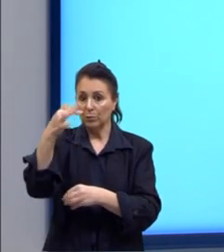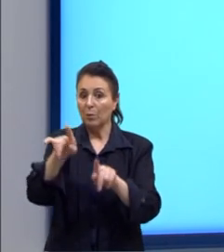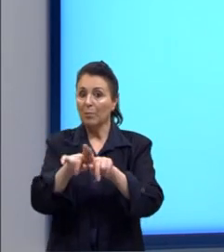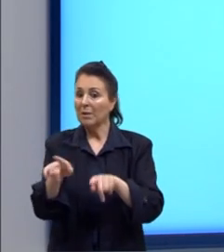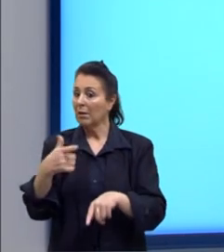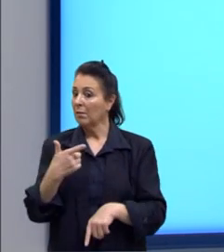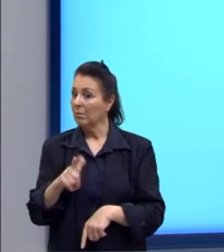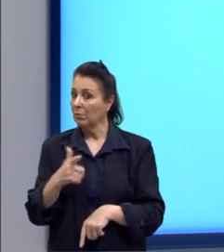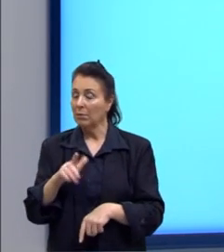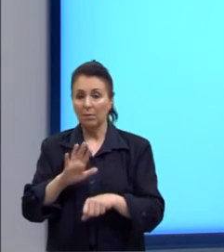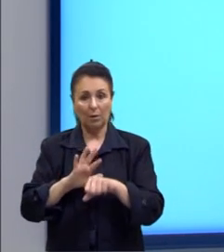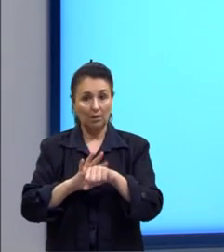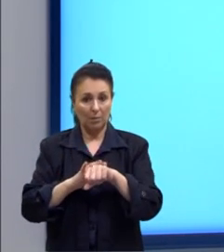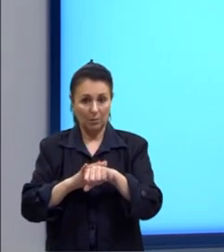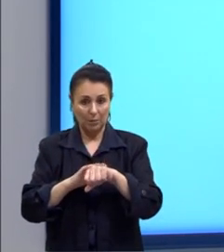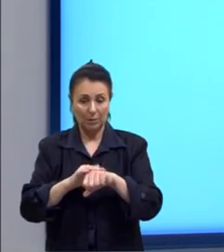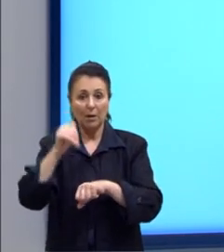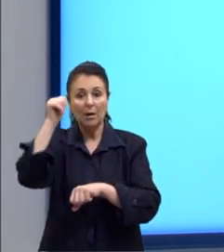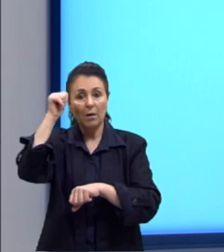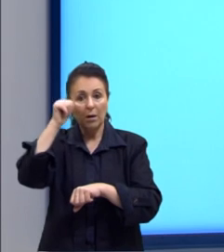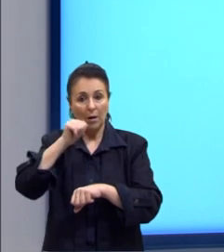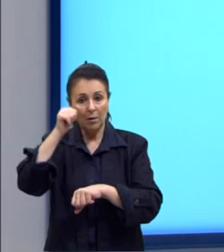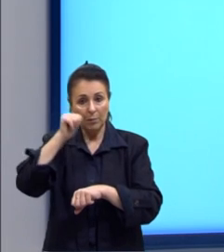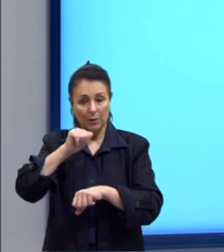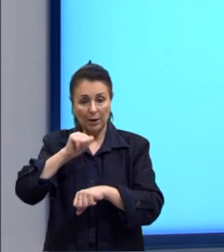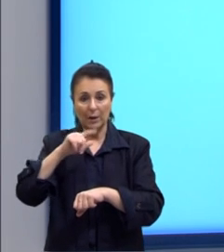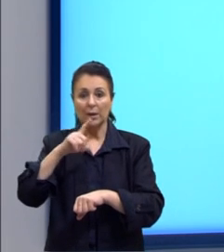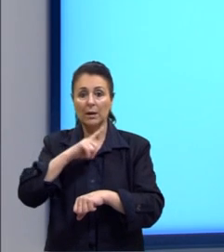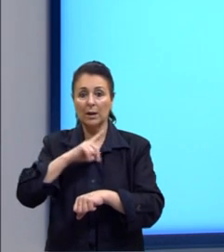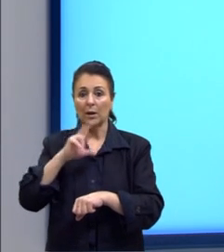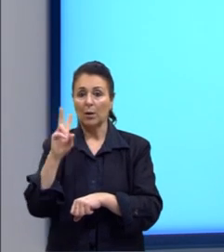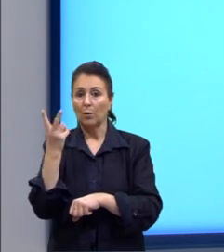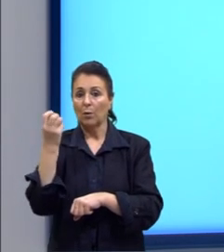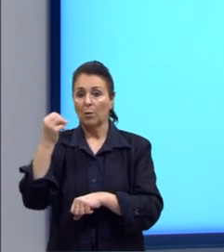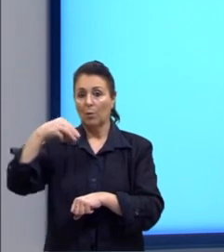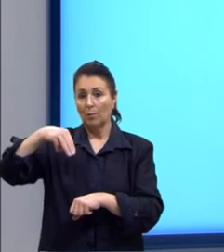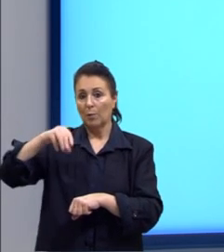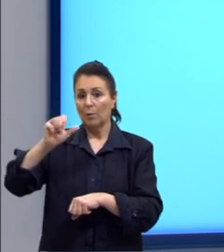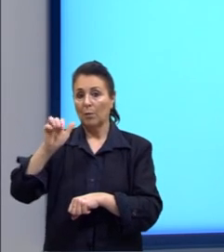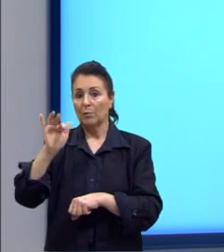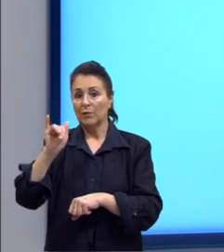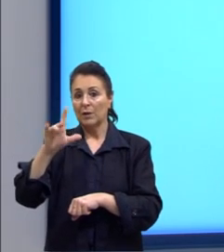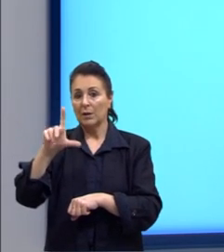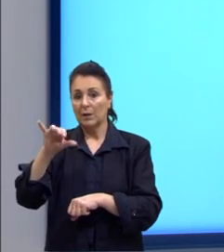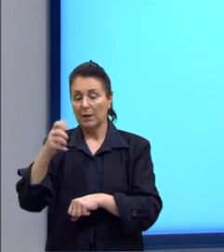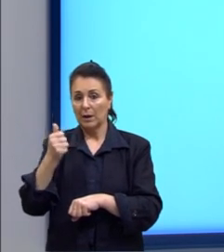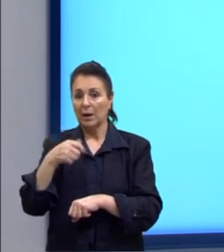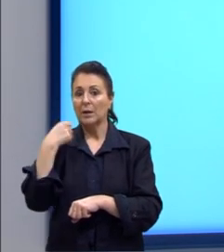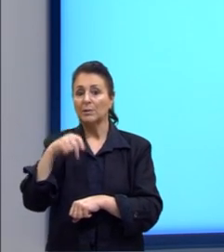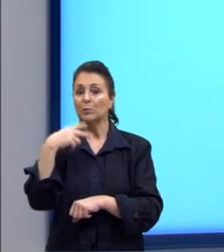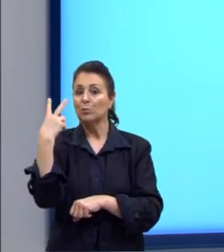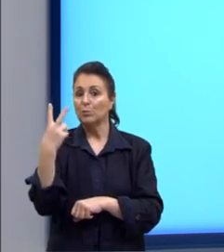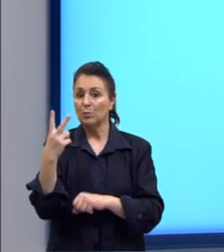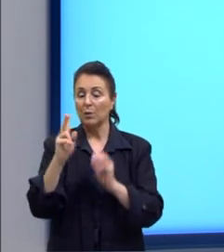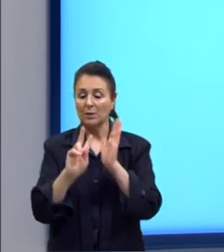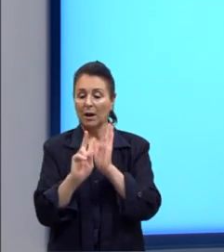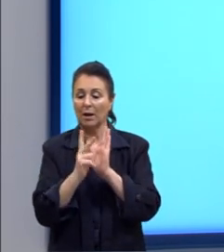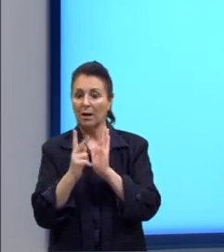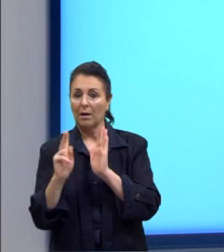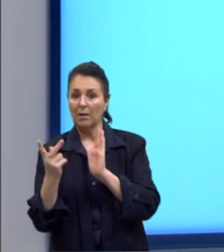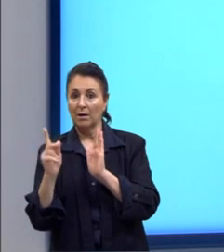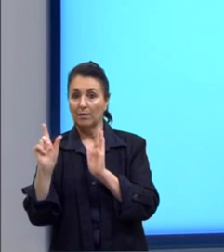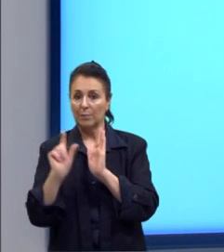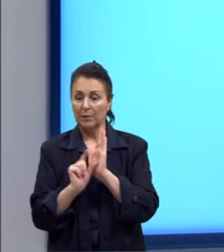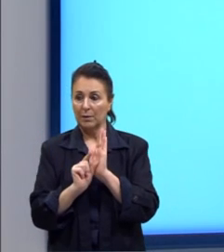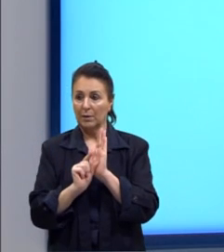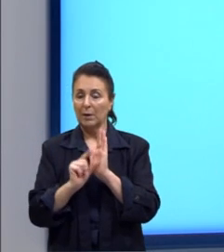certo a mulher para ser hemofílica ela precisa dos dois agasias tá as dois excessivos ela